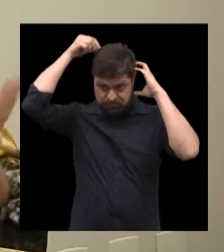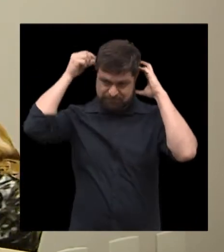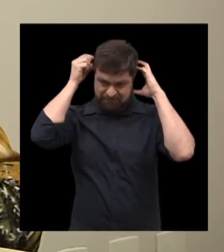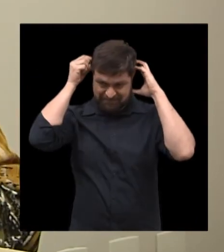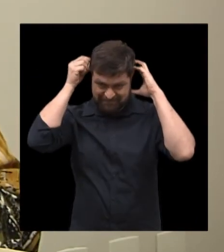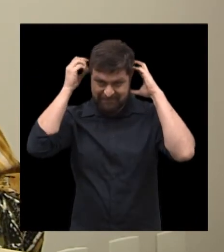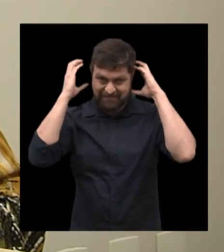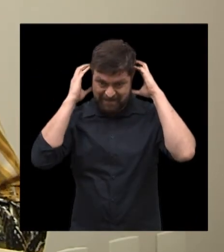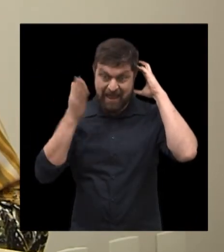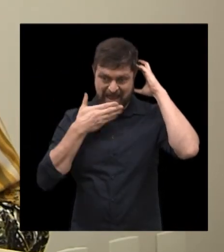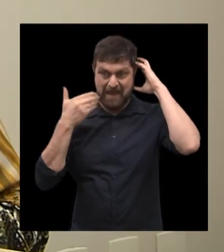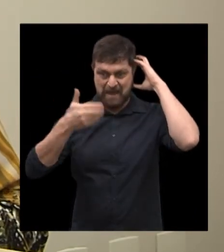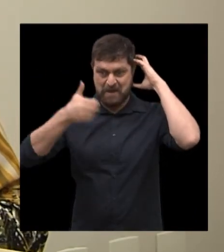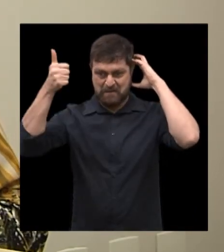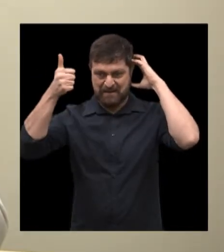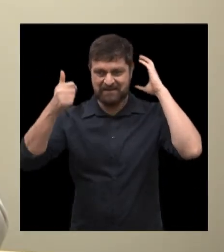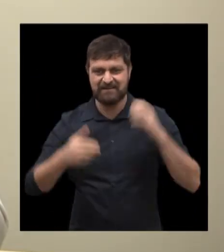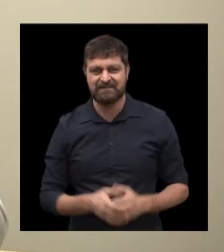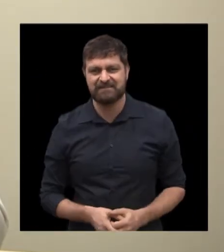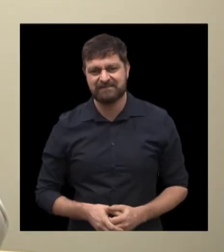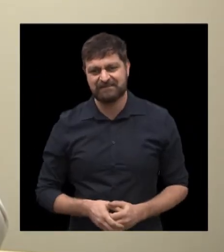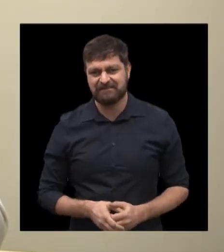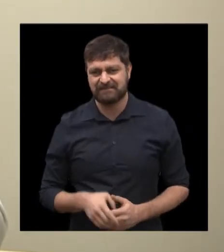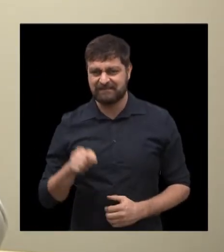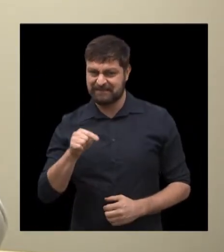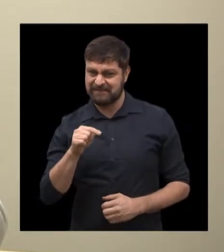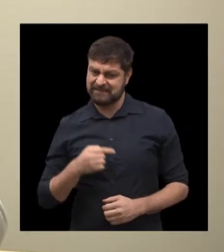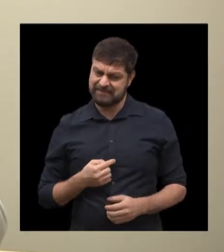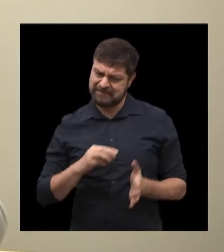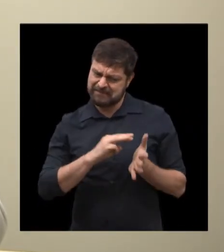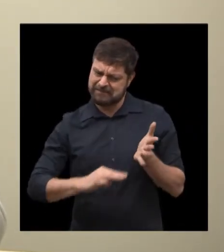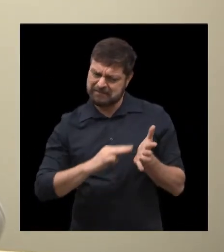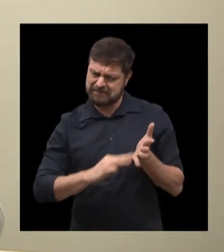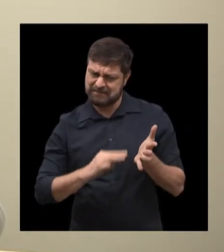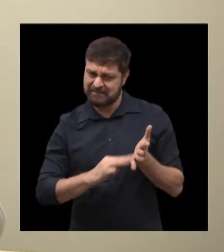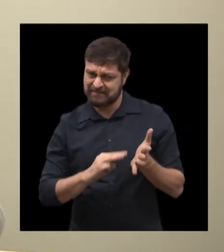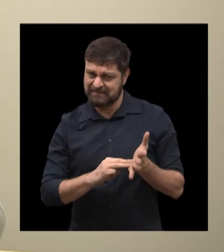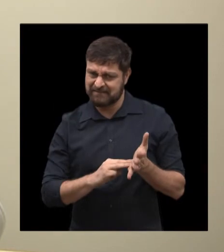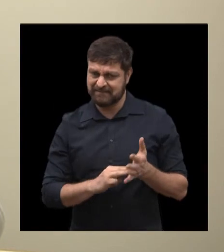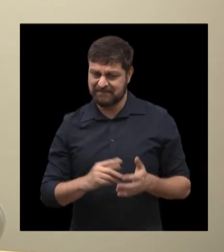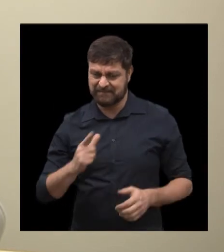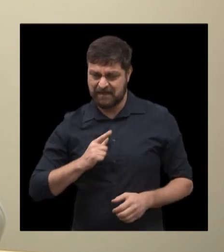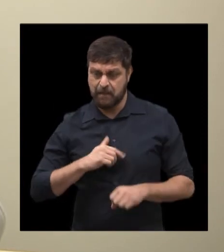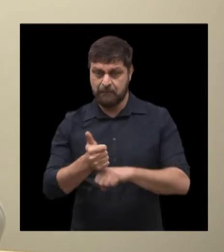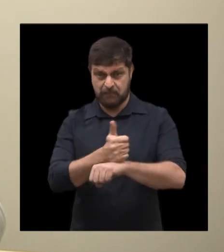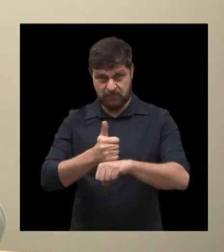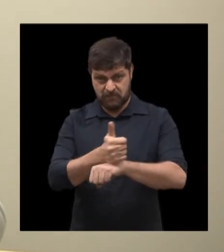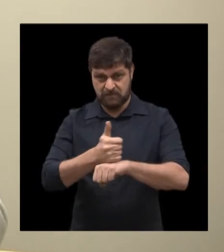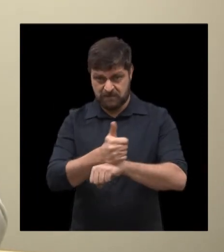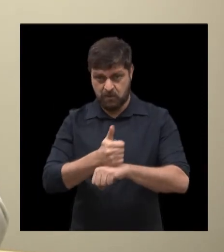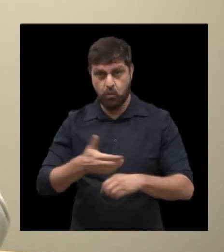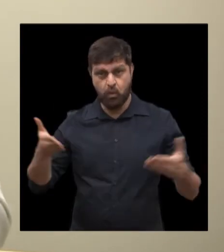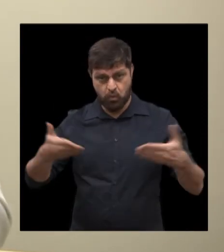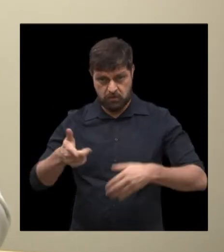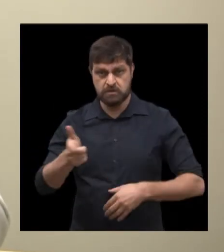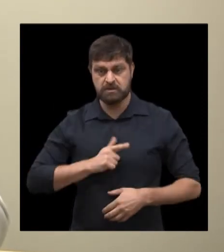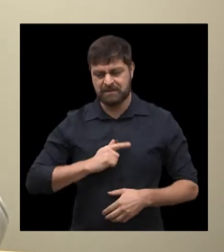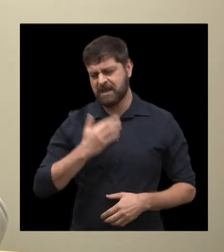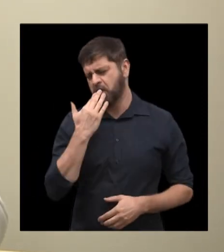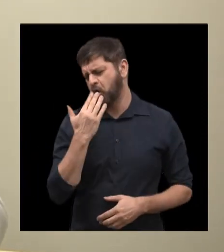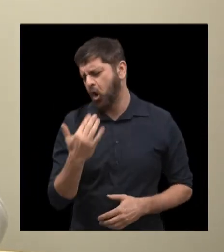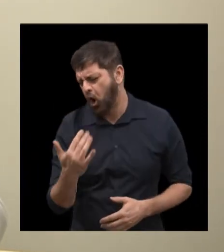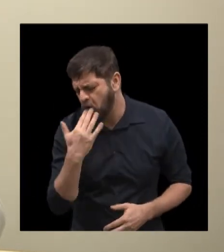seja, não é a proteção. Esse daqui ainda é um modelinho mais sério, profissional, mas hoje em dia tem